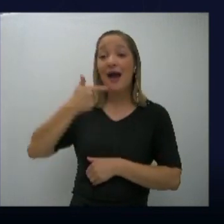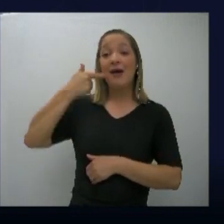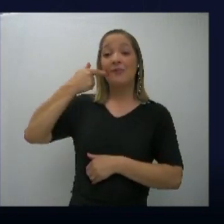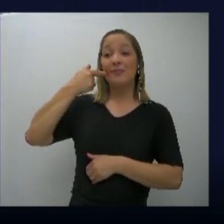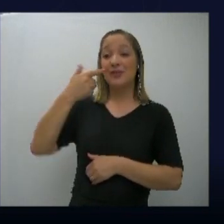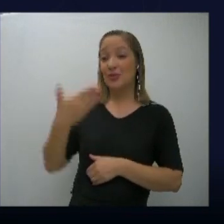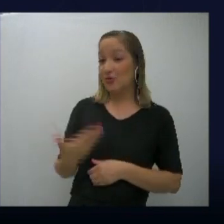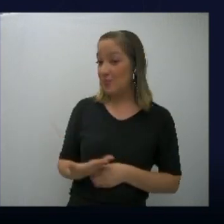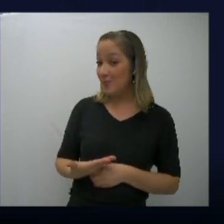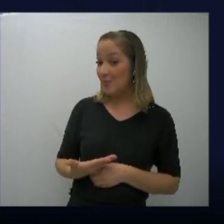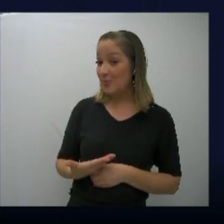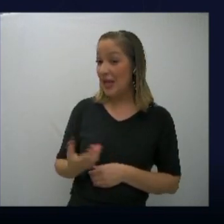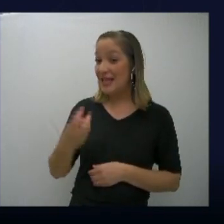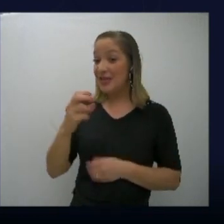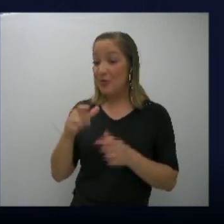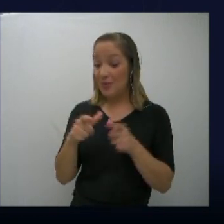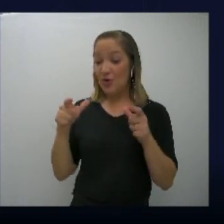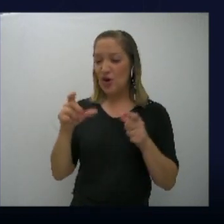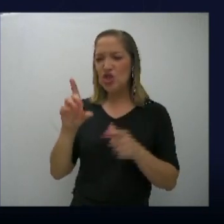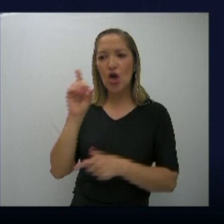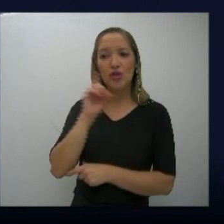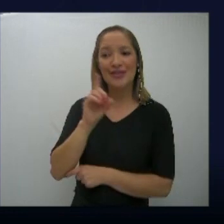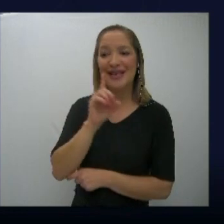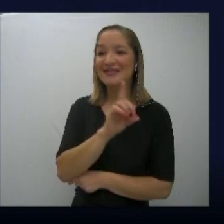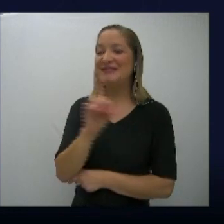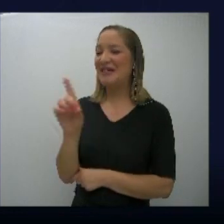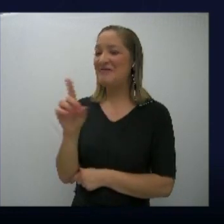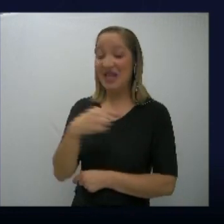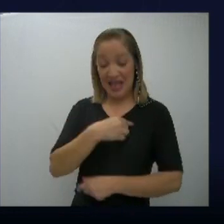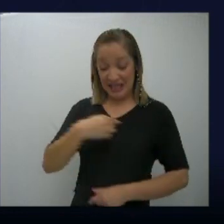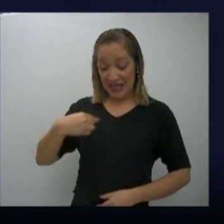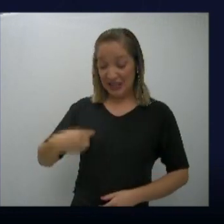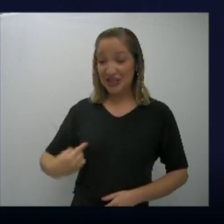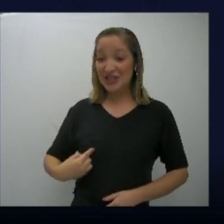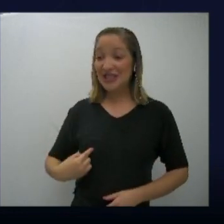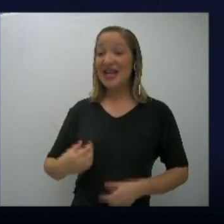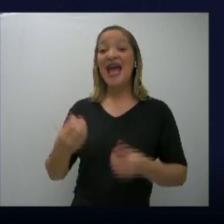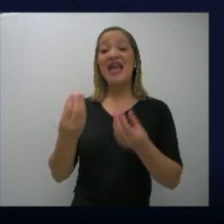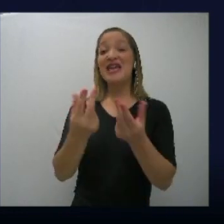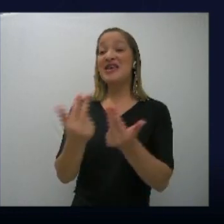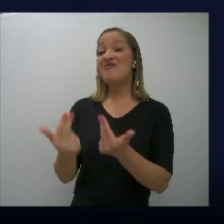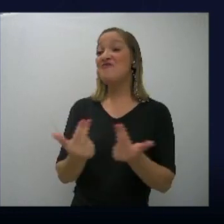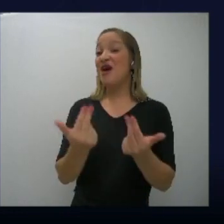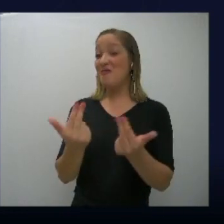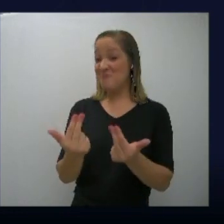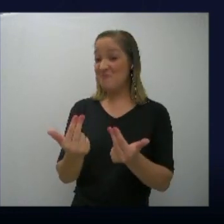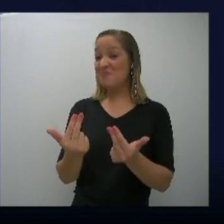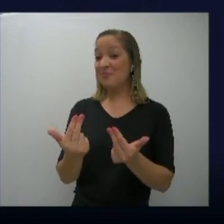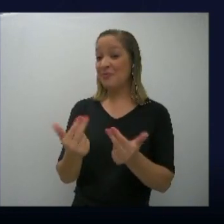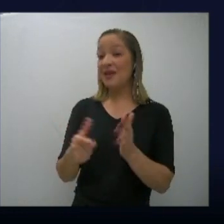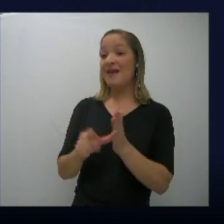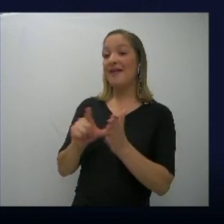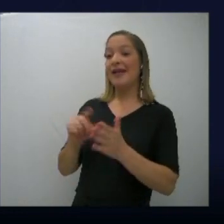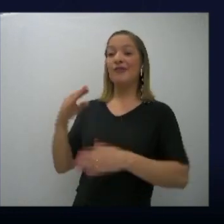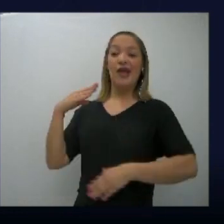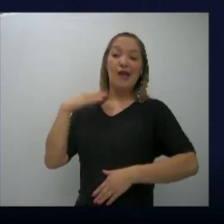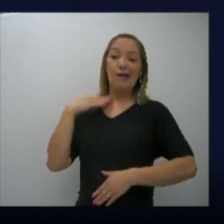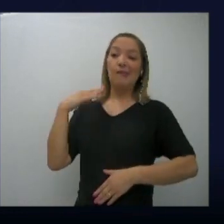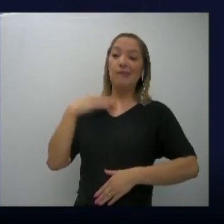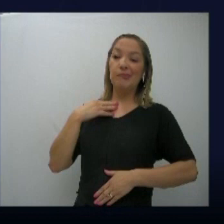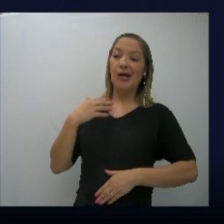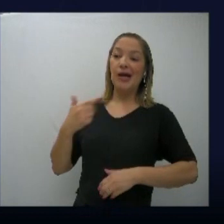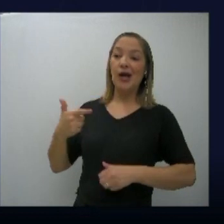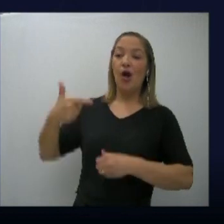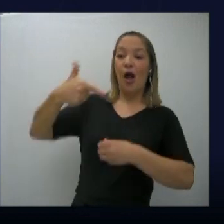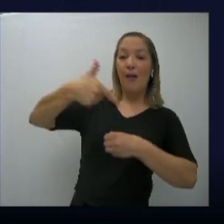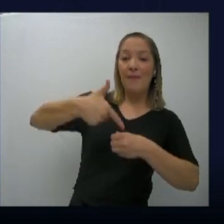aí você dizia a gente é só nos Estados Unidos na China aconteceu a mesma coisa não era de preço da tinta antes eram bancos e petrolito